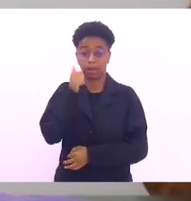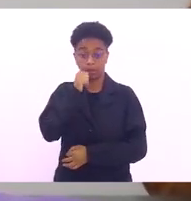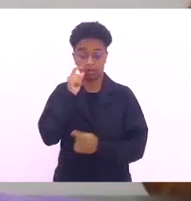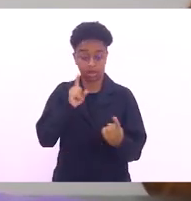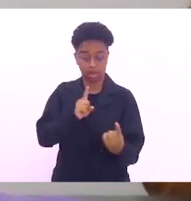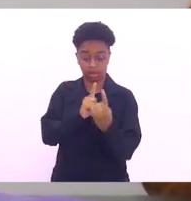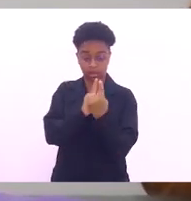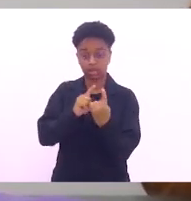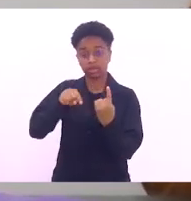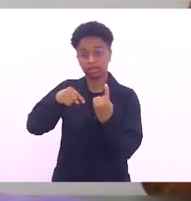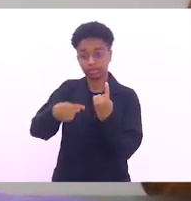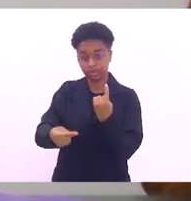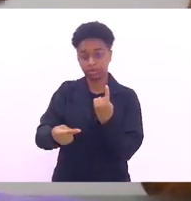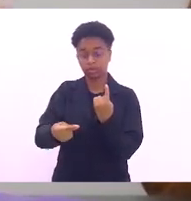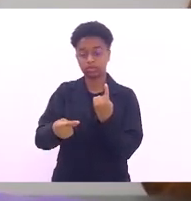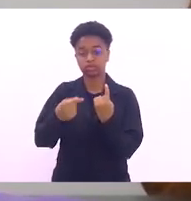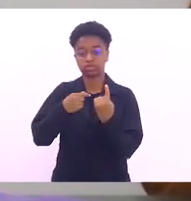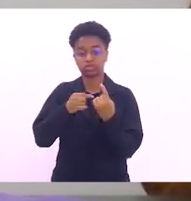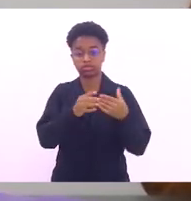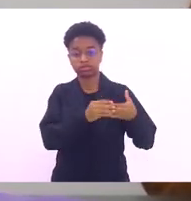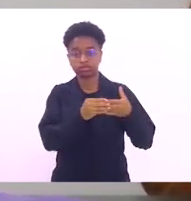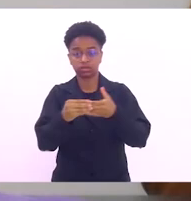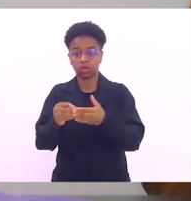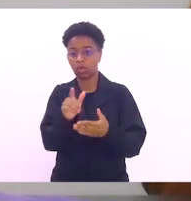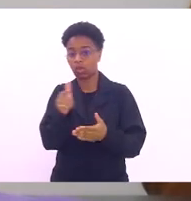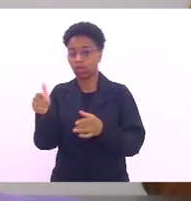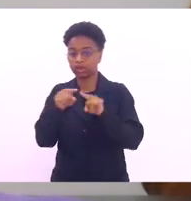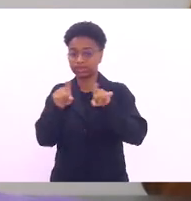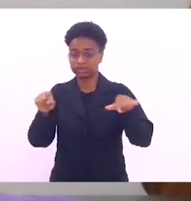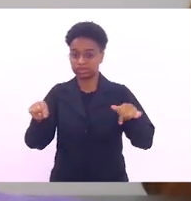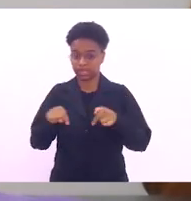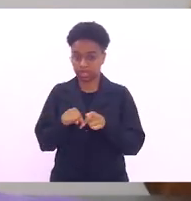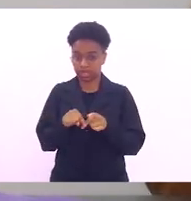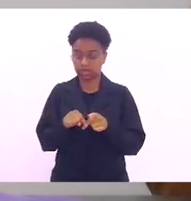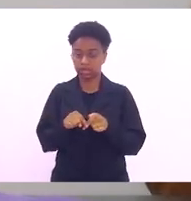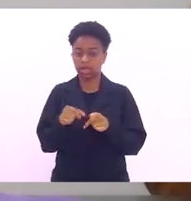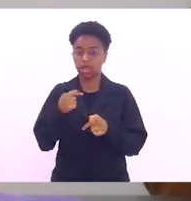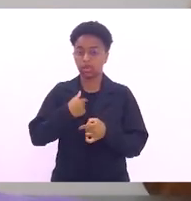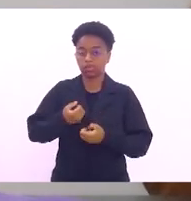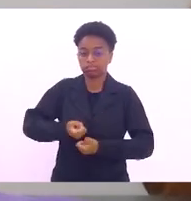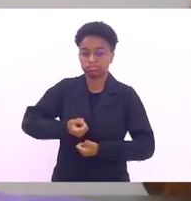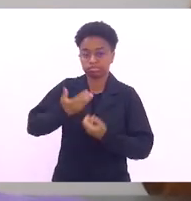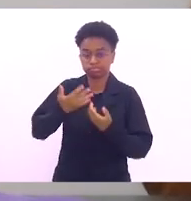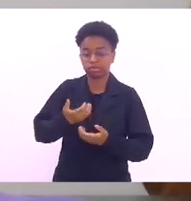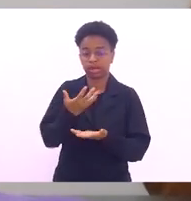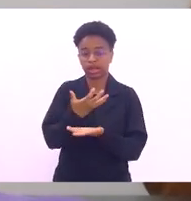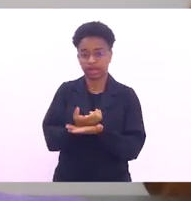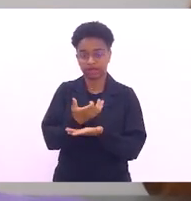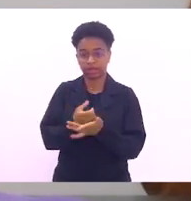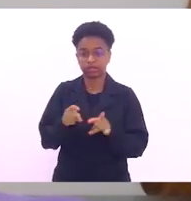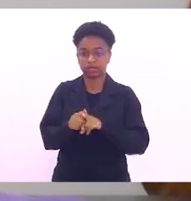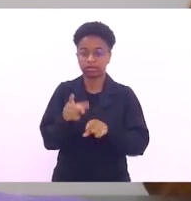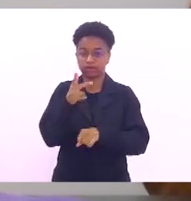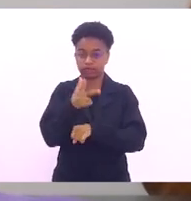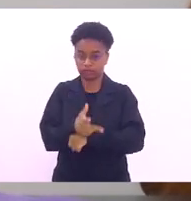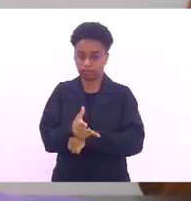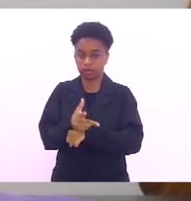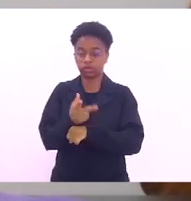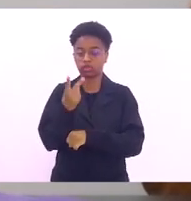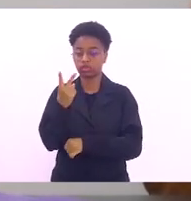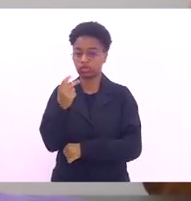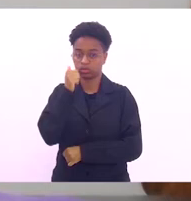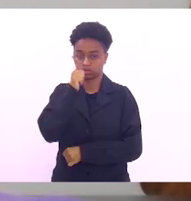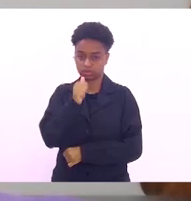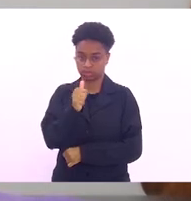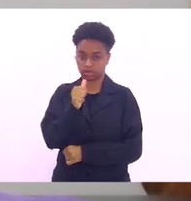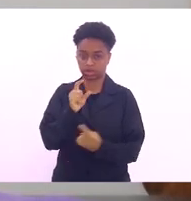e depois automaticamente eu fui levada para uma outra sala onde eu fiz um depoimento gravado e filmado por duas mulheres